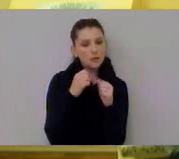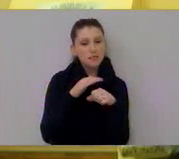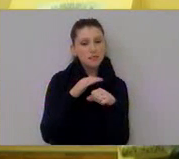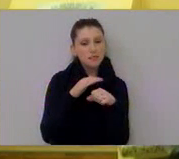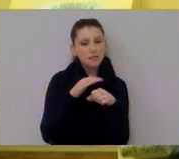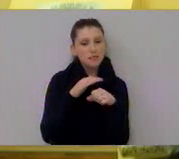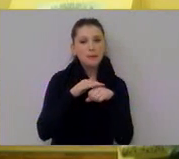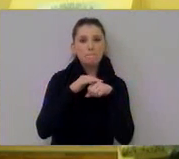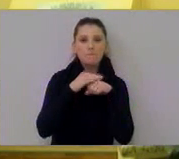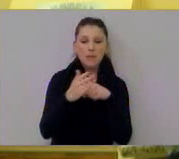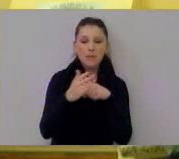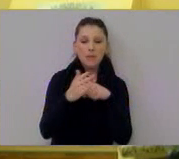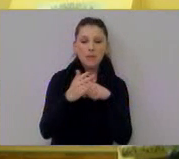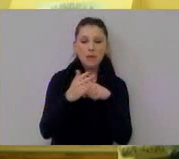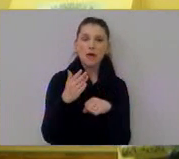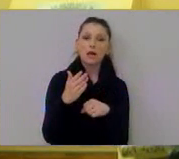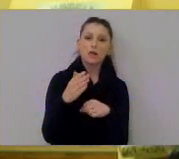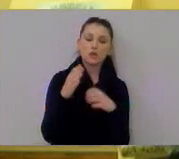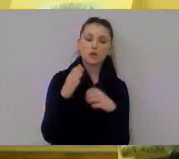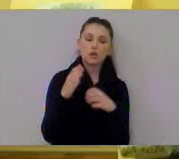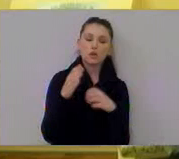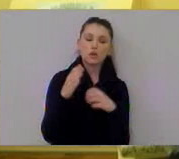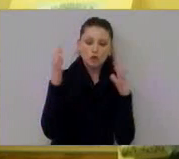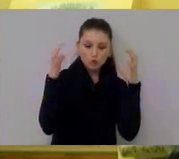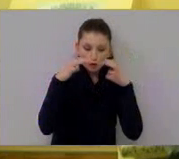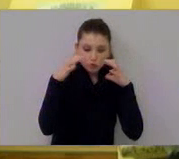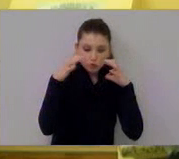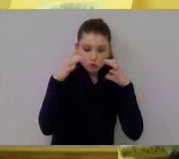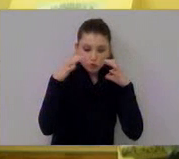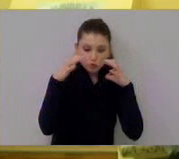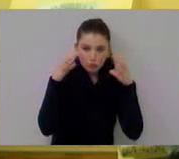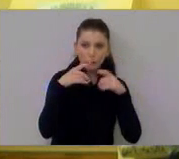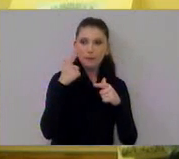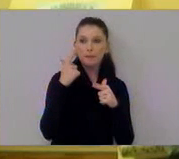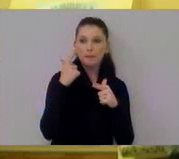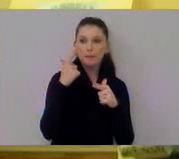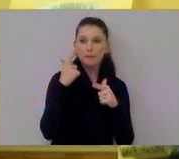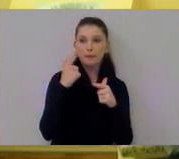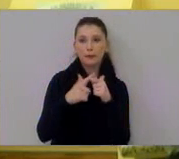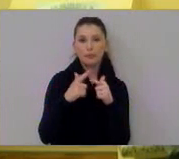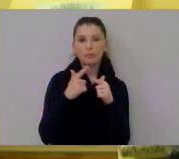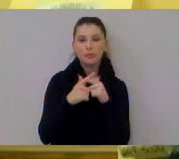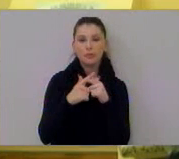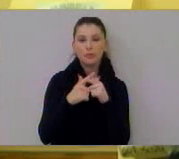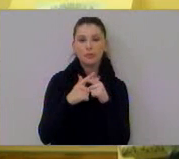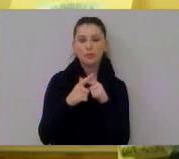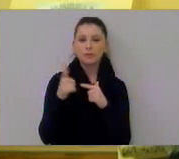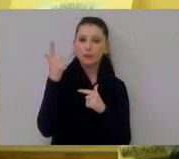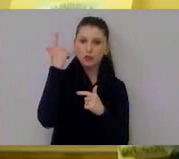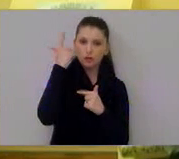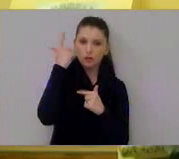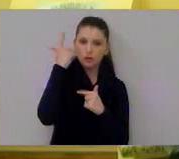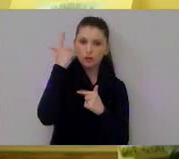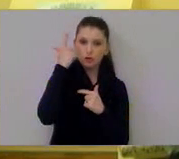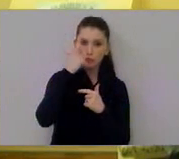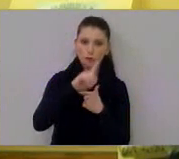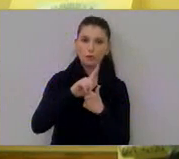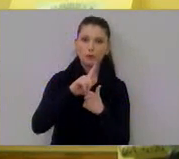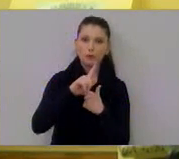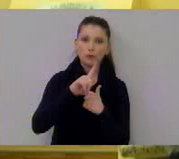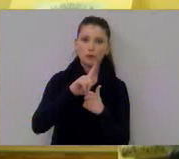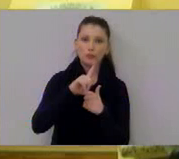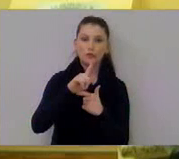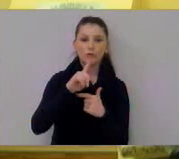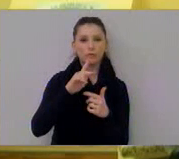mesmo problema. Todo mundo fica com a sua